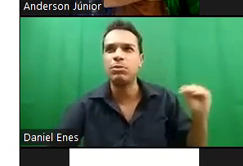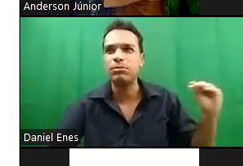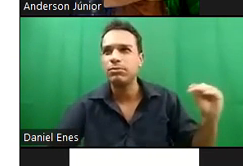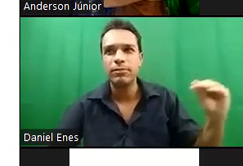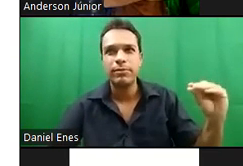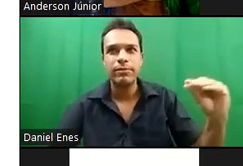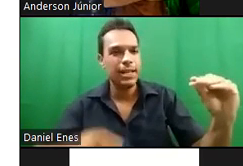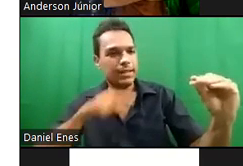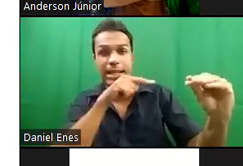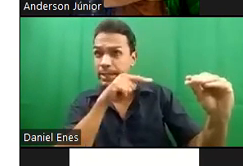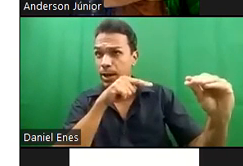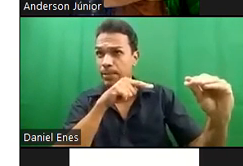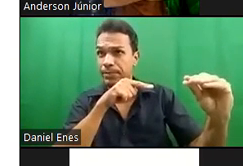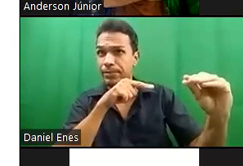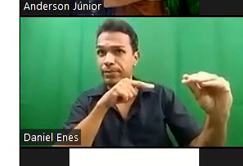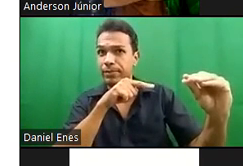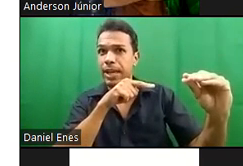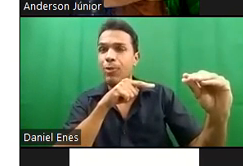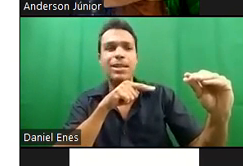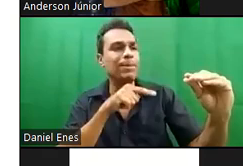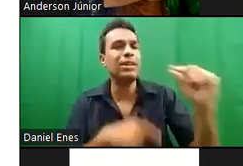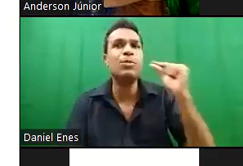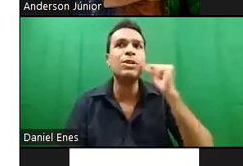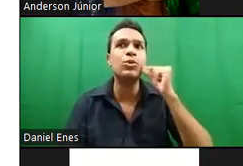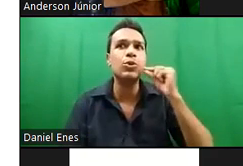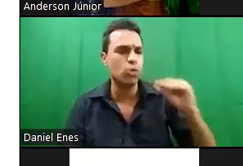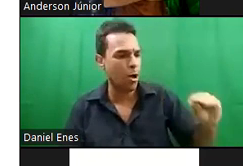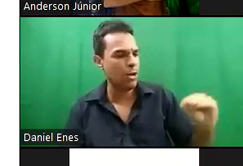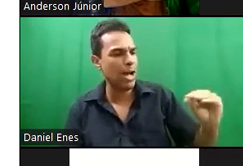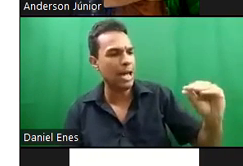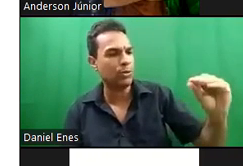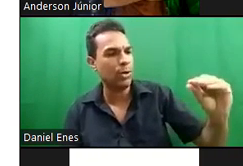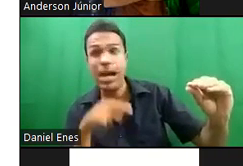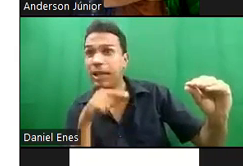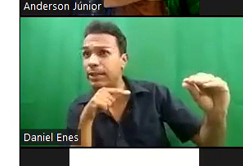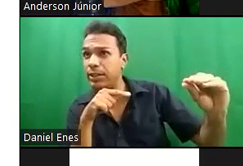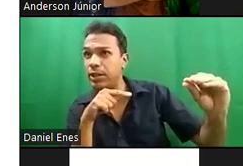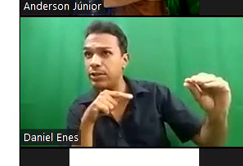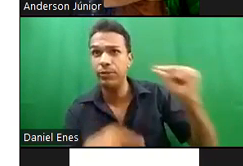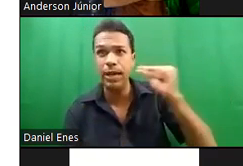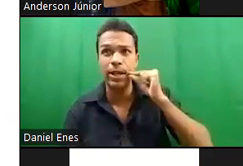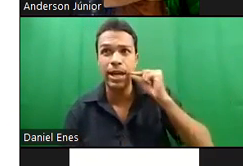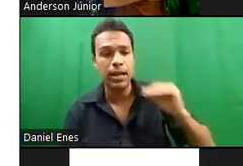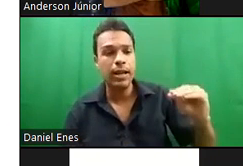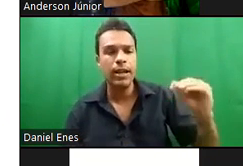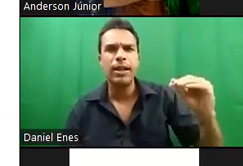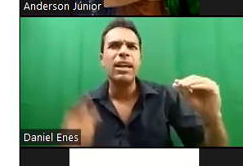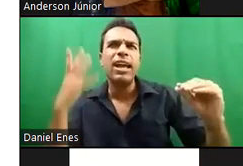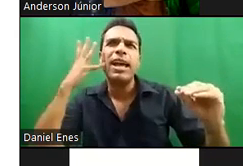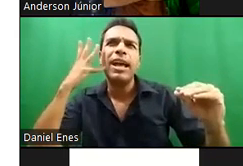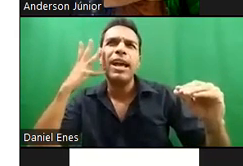Rato. Ele está aqui, ó. É o exemplo até que uma surda usou. Olha o rato aqui, gente. Estão vendo, né?